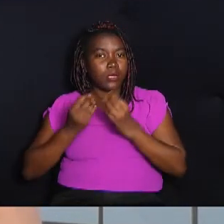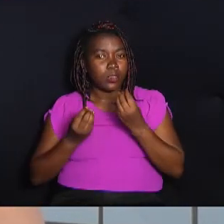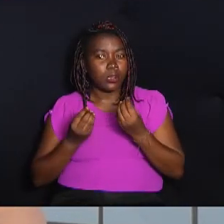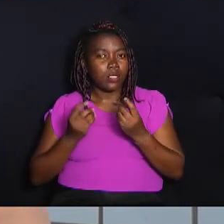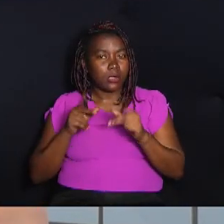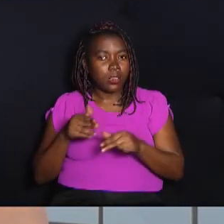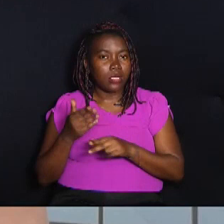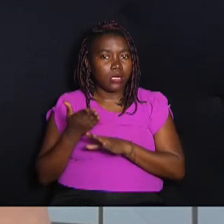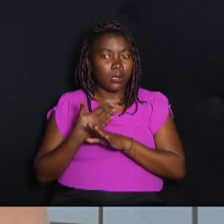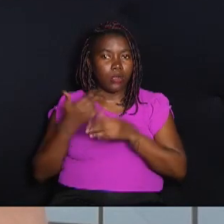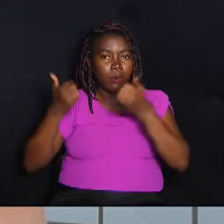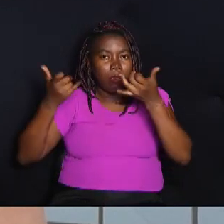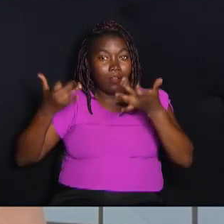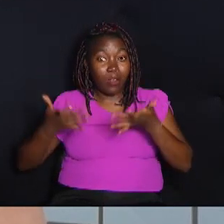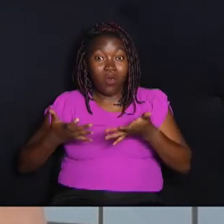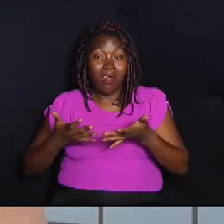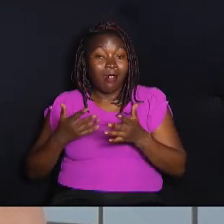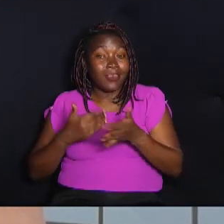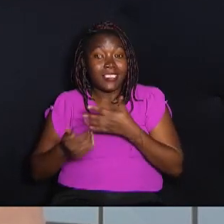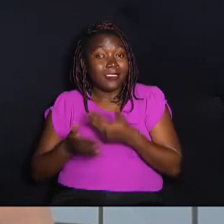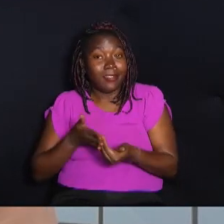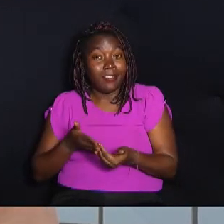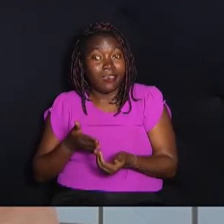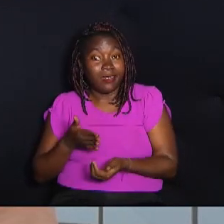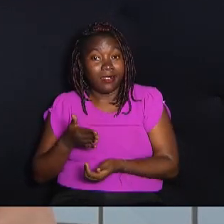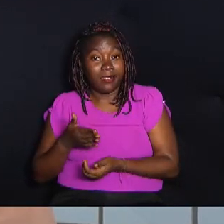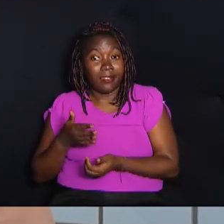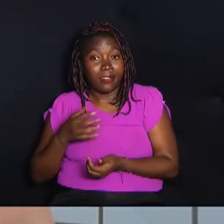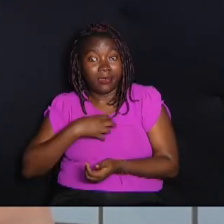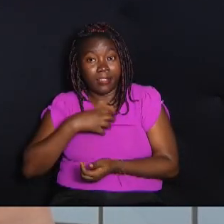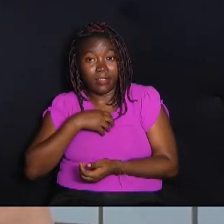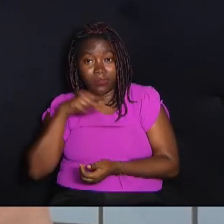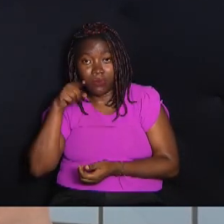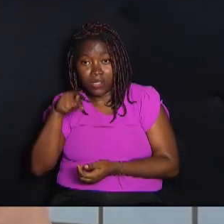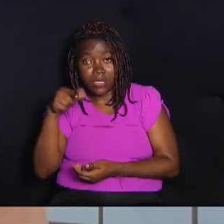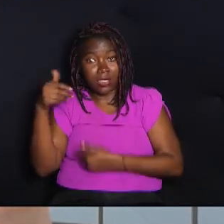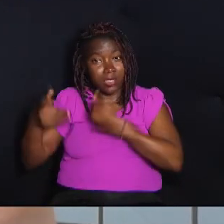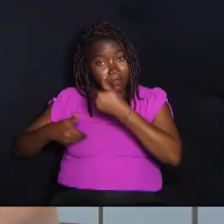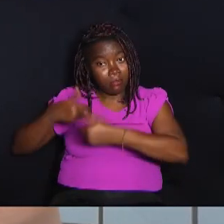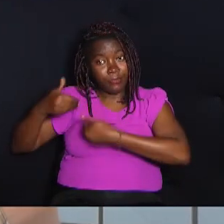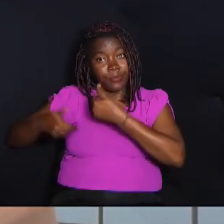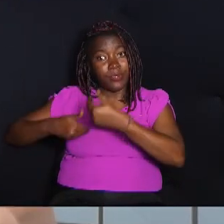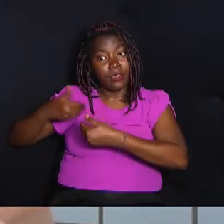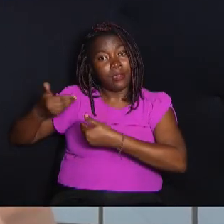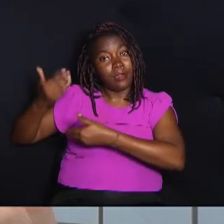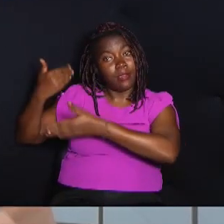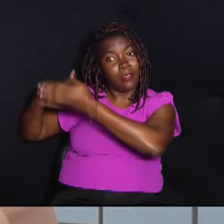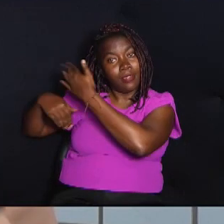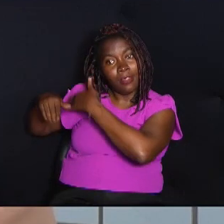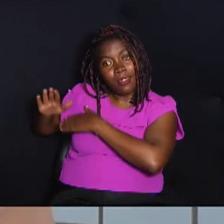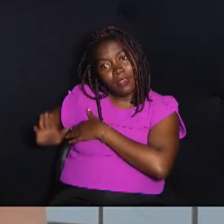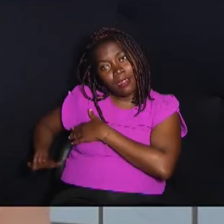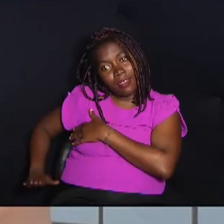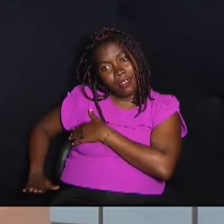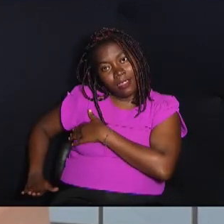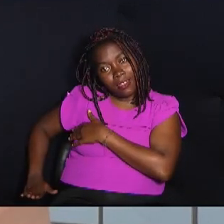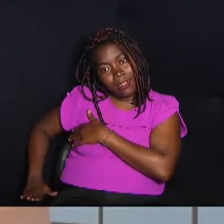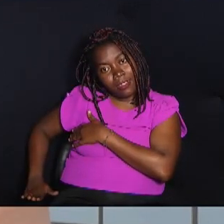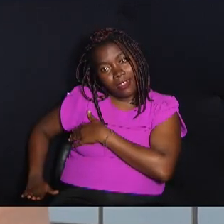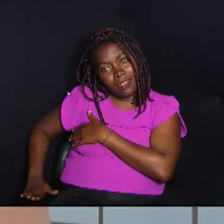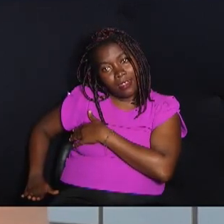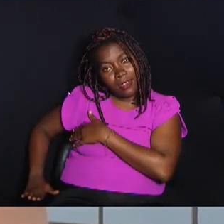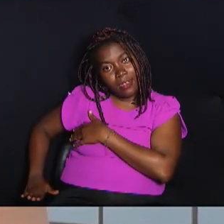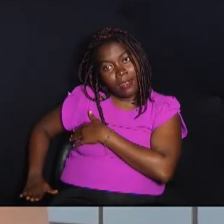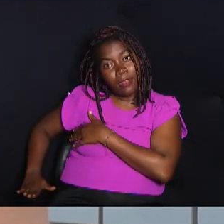falou, seja da maneira como você foi cuidado, criado desde da sua infância, desde quando